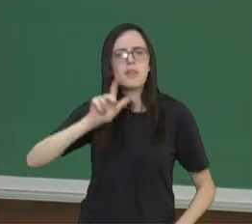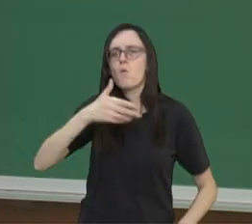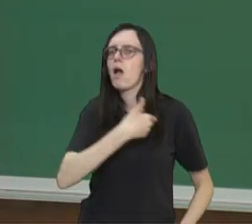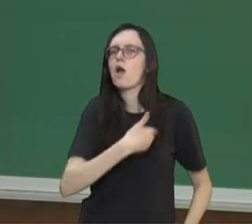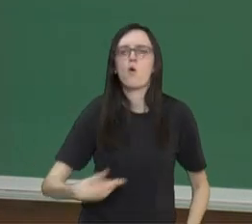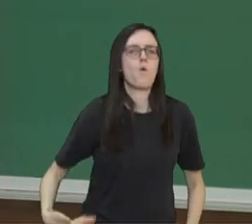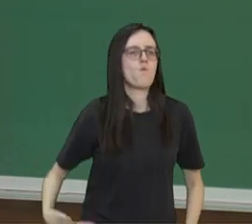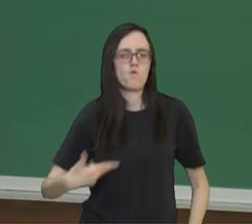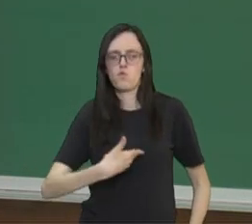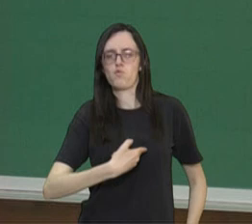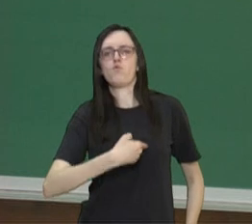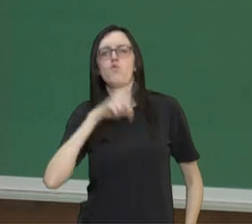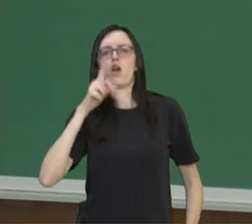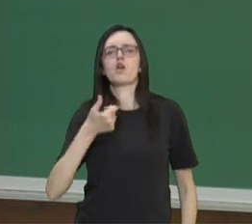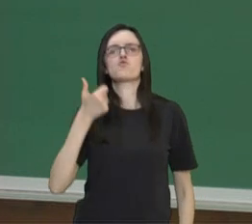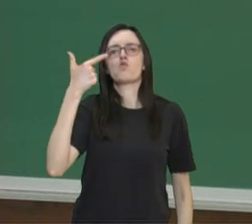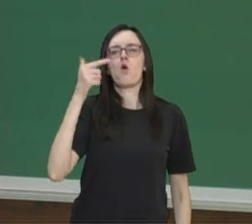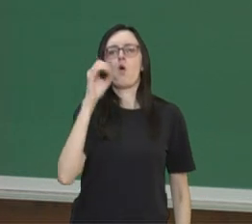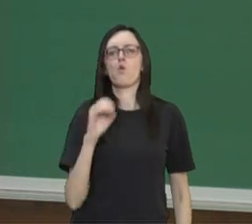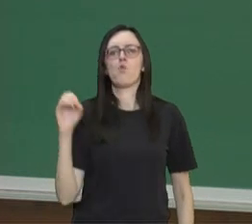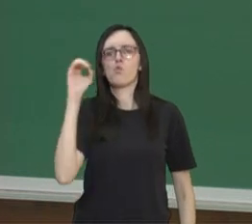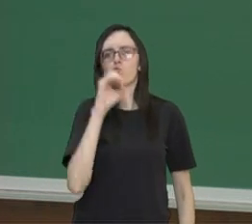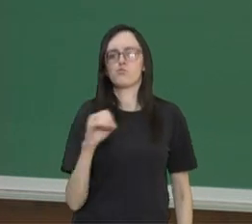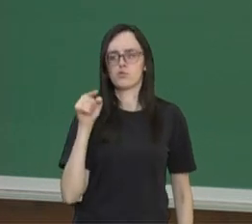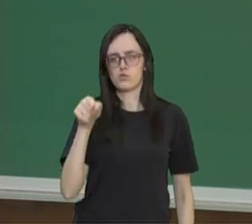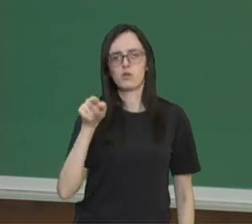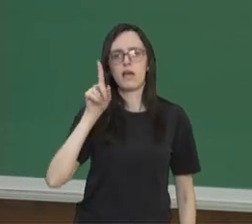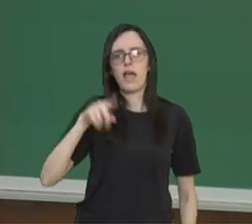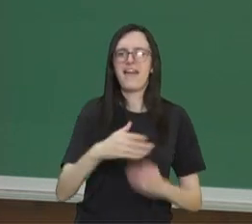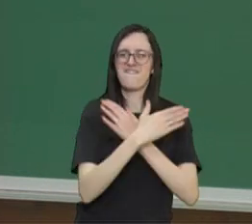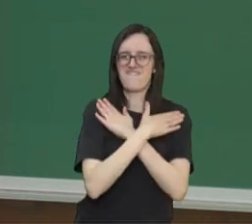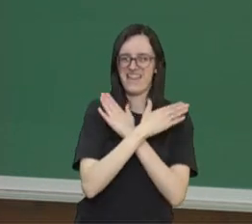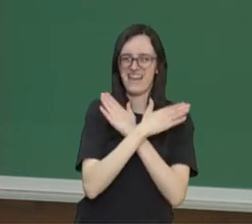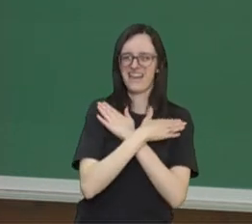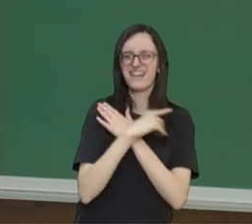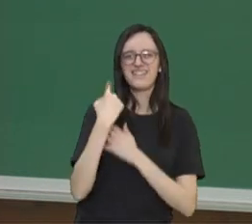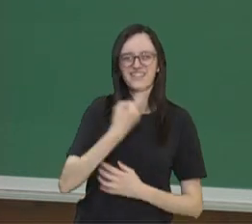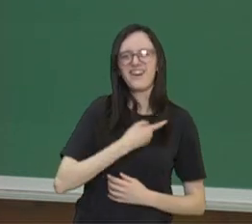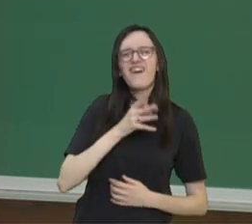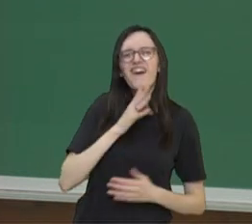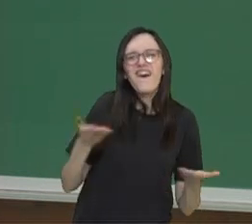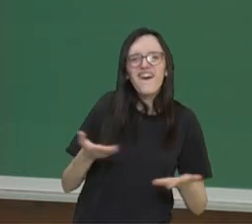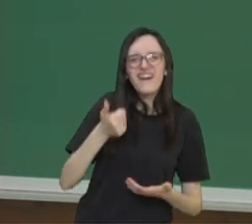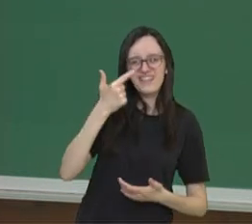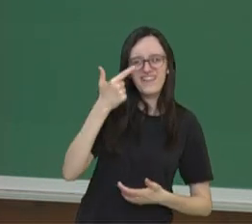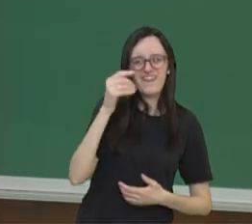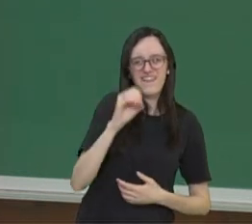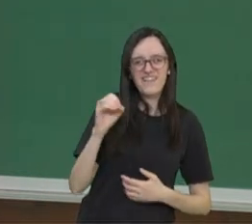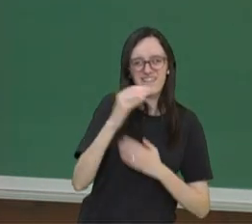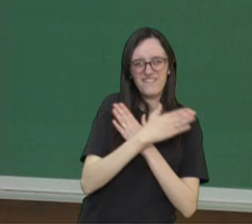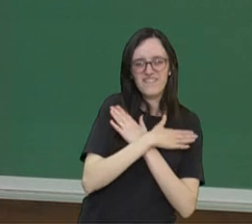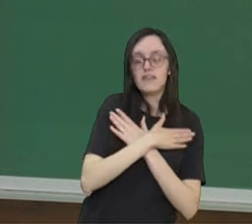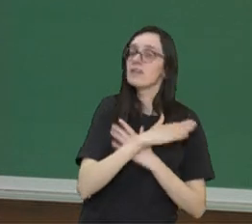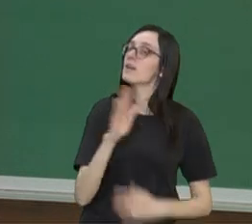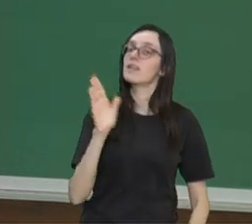governo do Getúlio Vargas, o 12 de outubro, como o feriado de Nossa Senhora da Conceição Aparecida. O dia 12 de outubro só